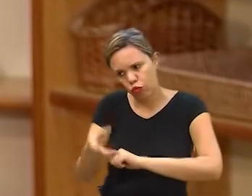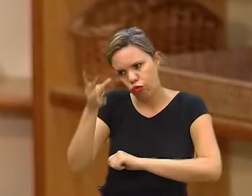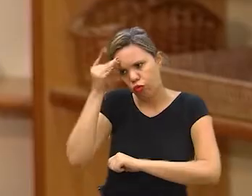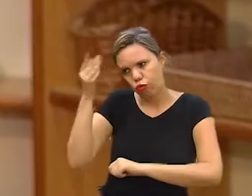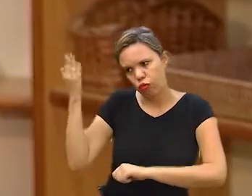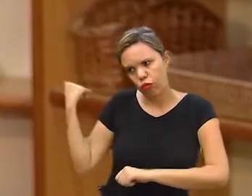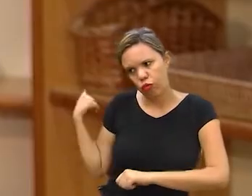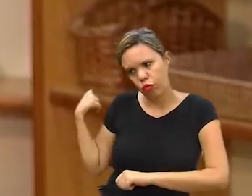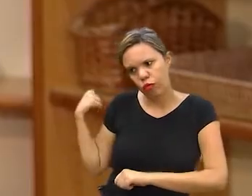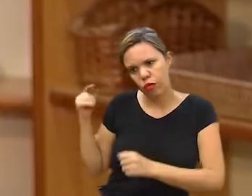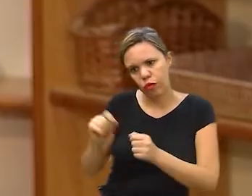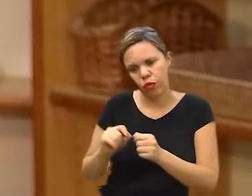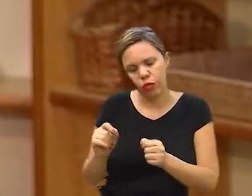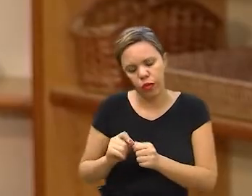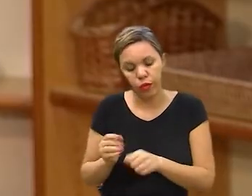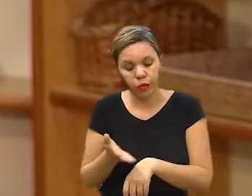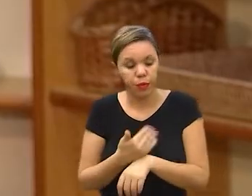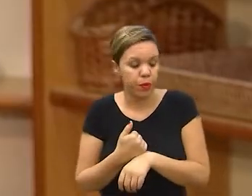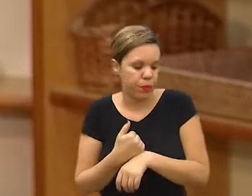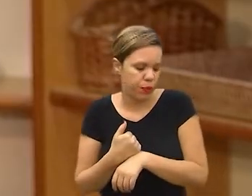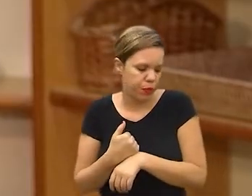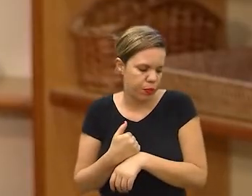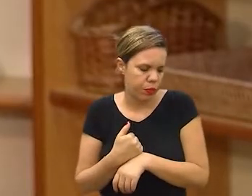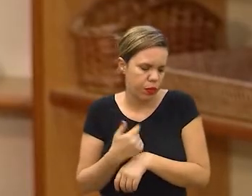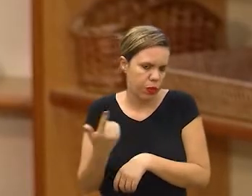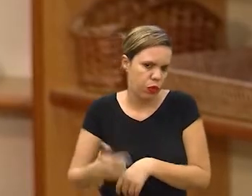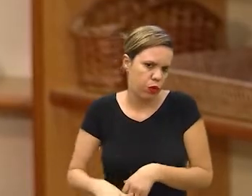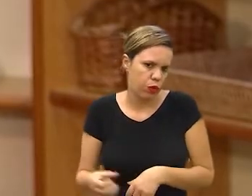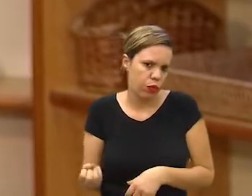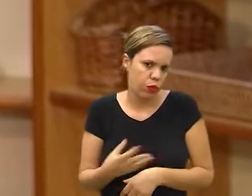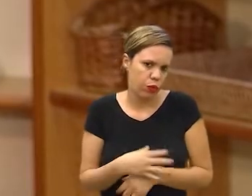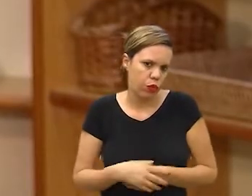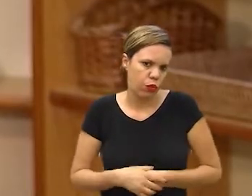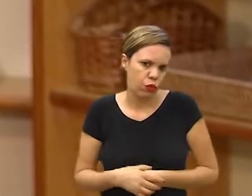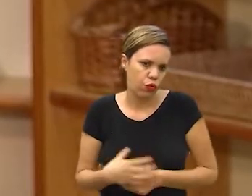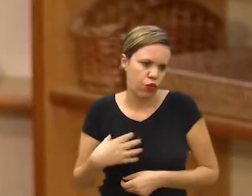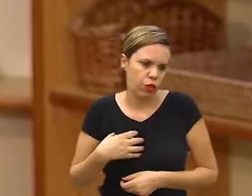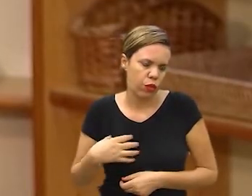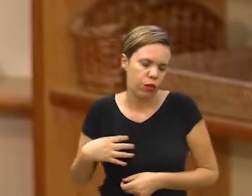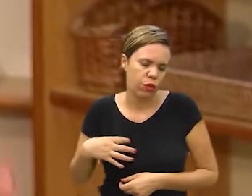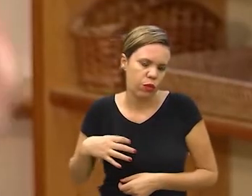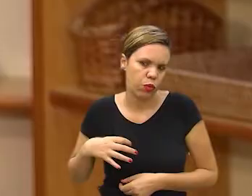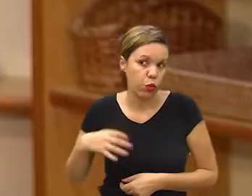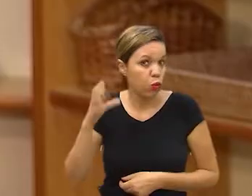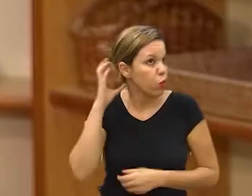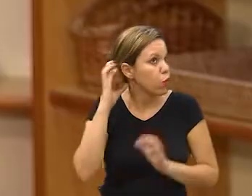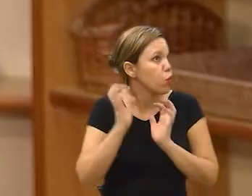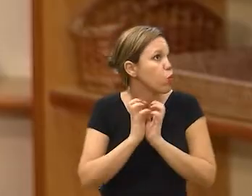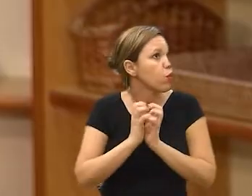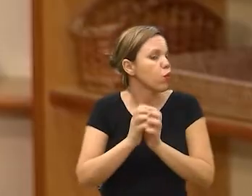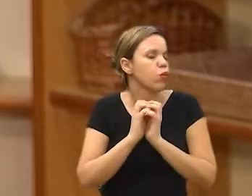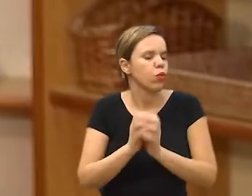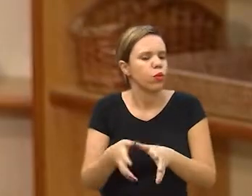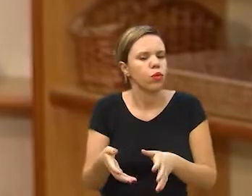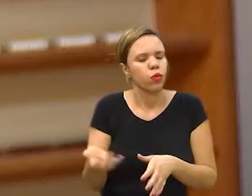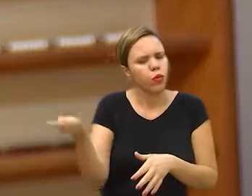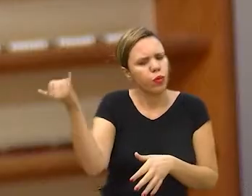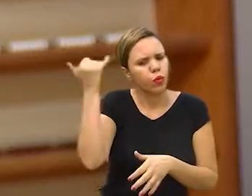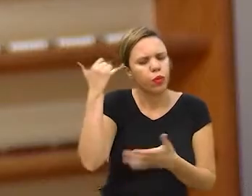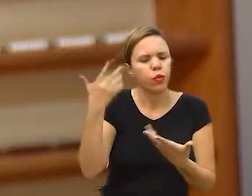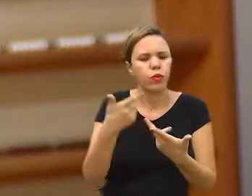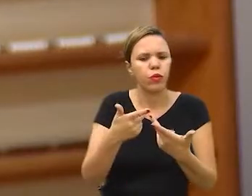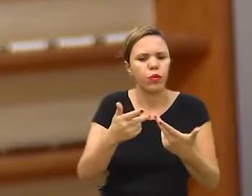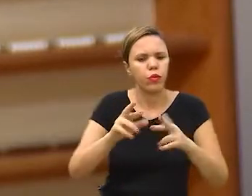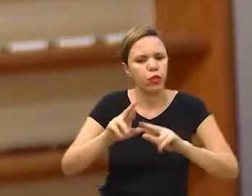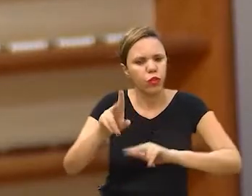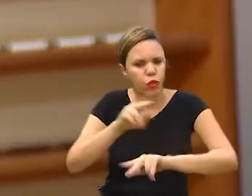aprendeu quando ela fez na vez anterior. Quando ela faz novamente, ela faz de uma outra forma. O cérebro dela recebe aquela informação de uma outra forma. Ela